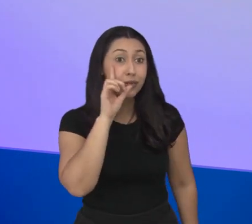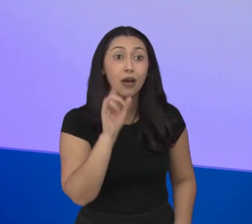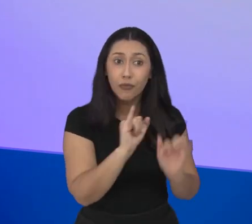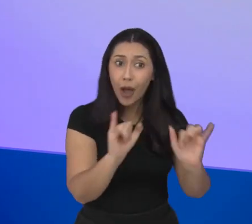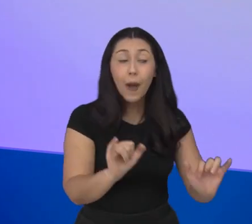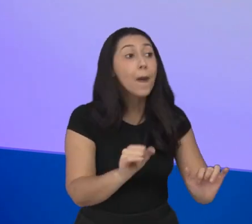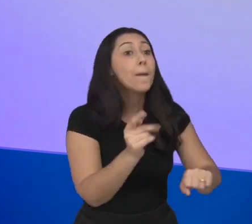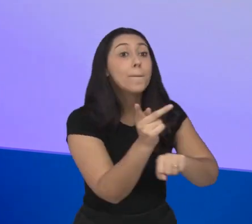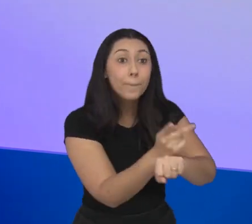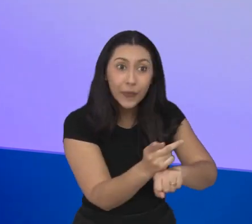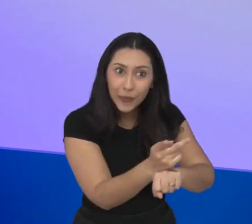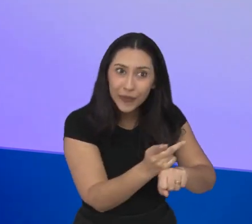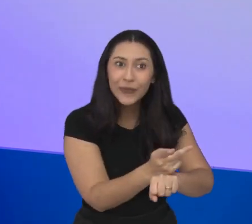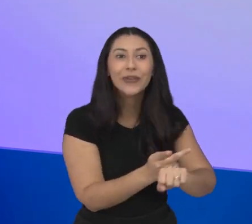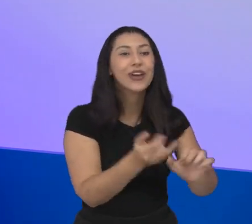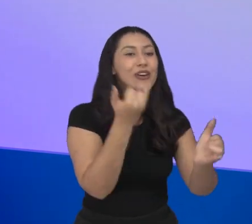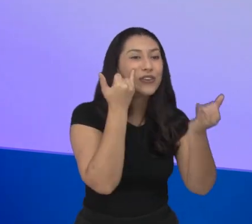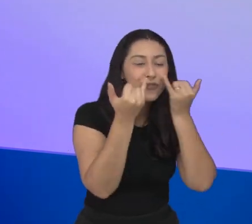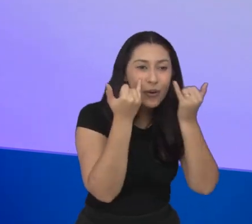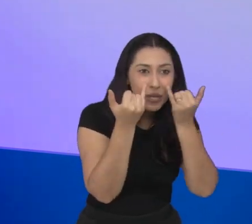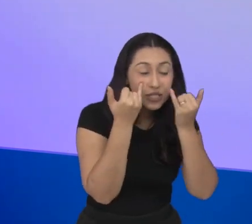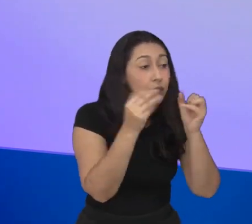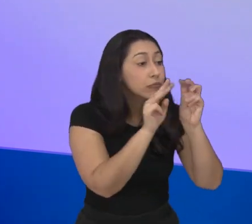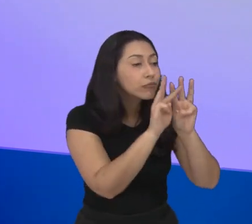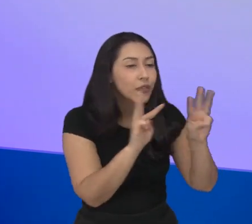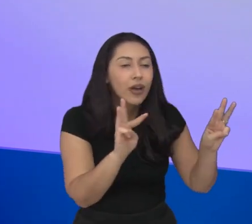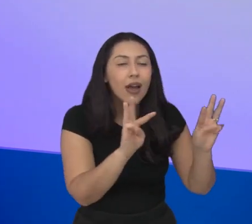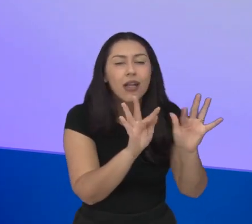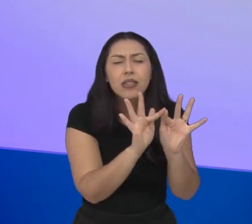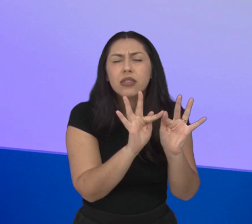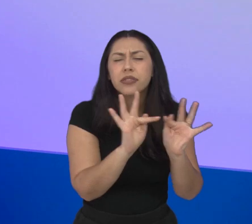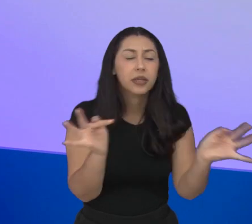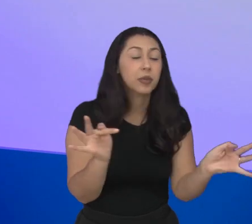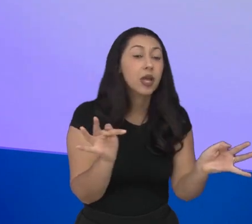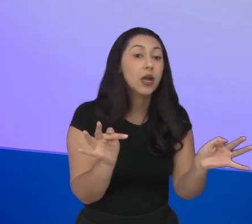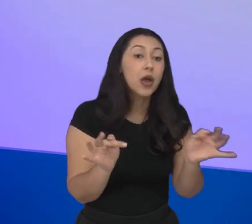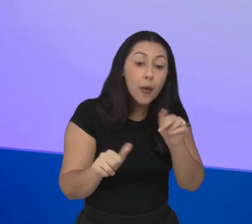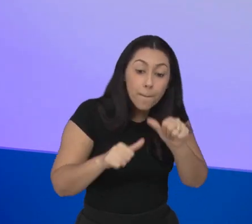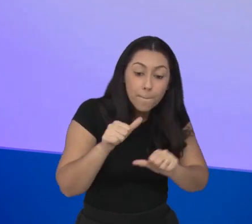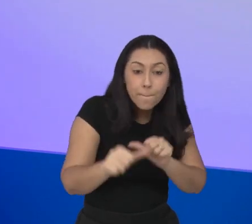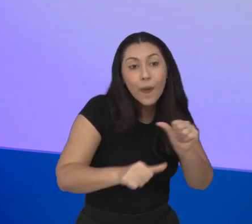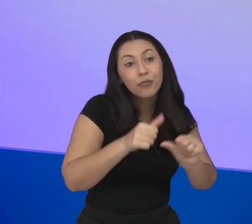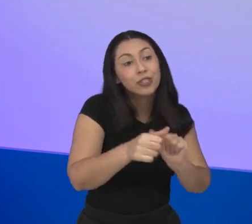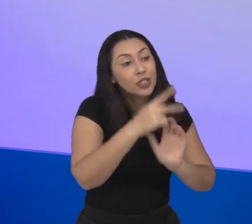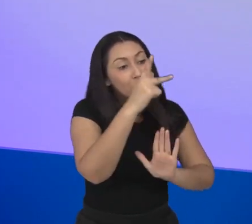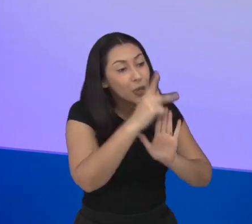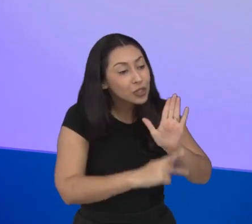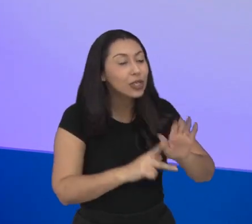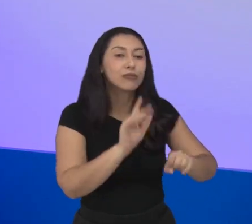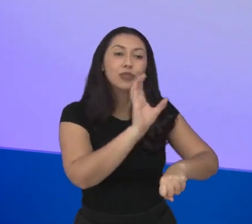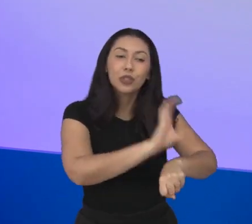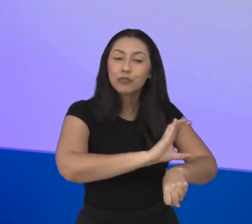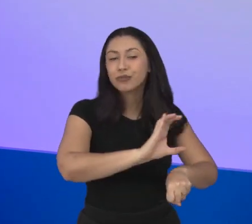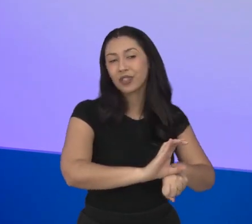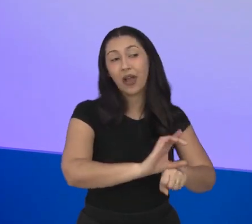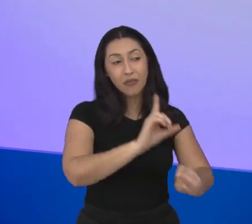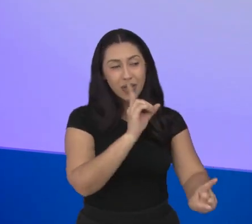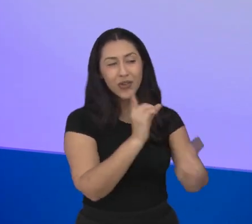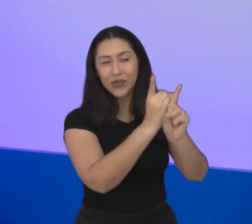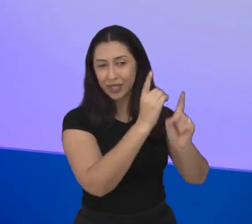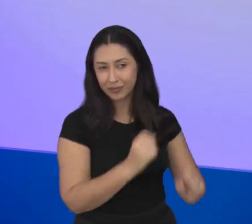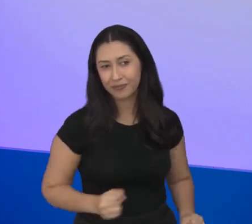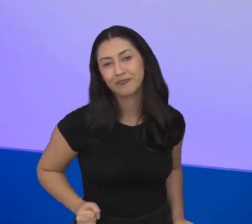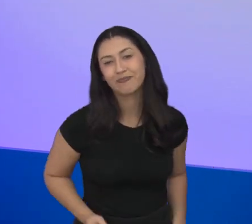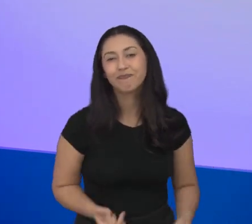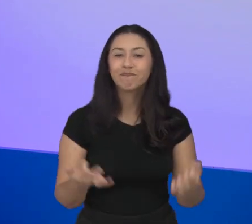Então, eu diria para você, busca a informação nesse site de busca de forma simples. Mudanças do anteprojeto do Código Civil. Vocês vão encontrar o que é